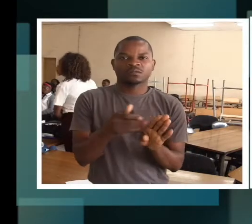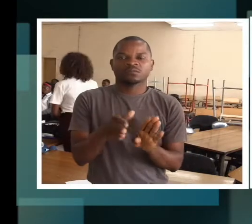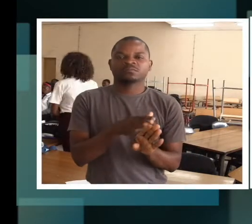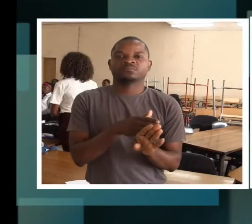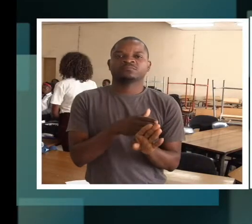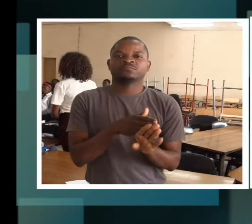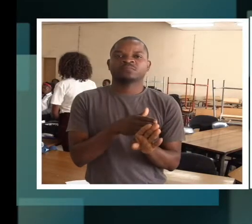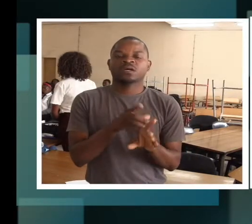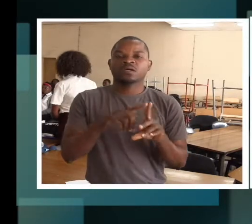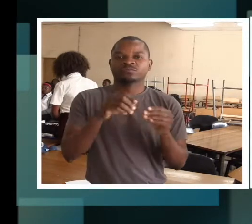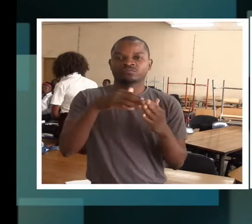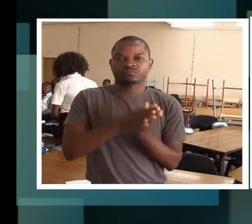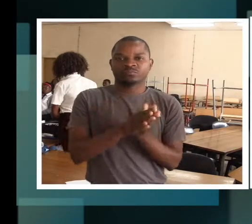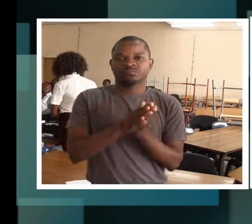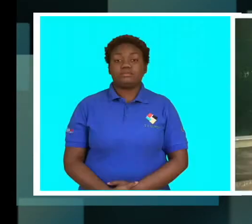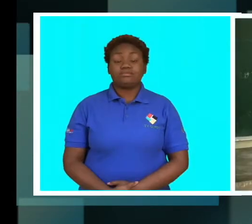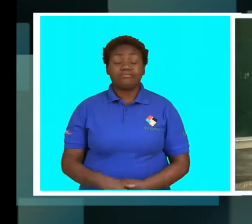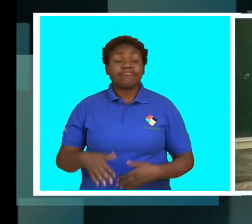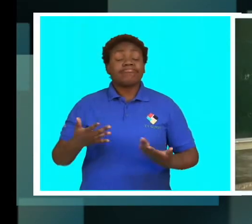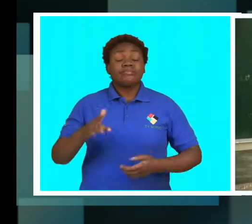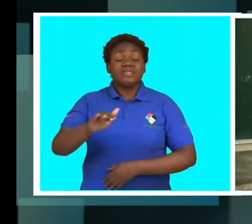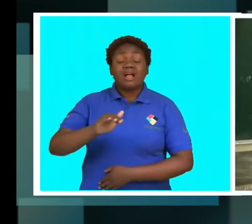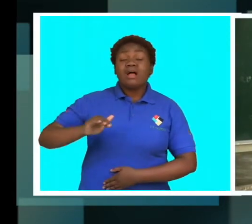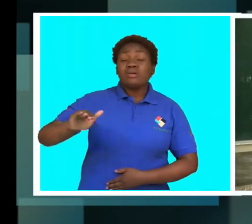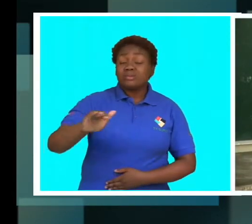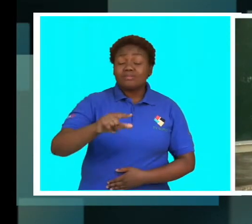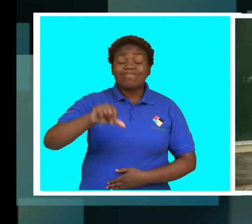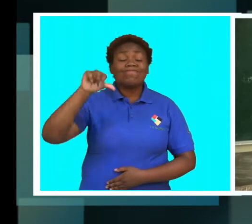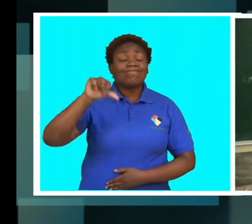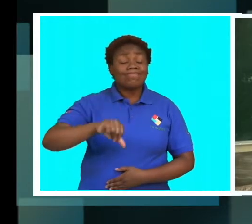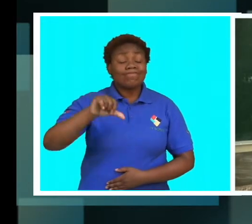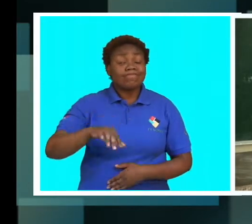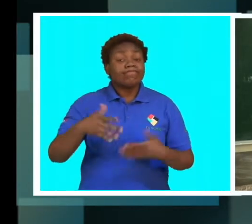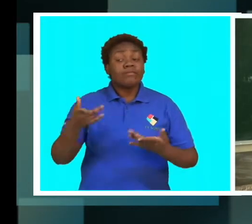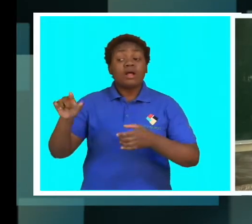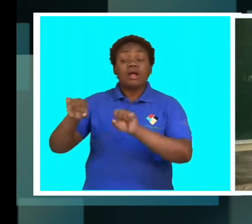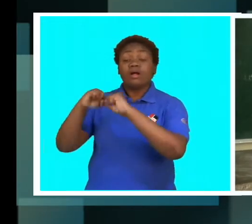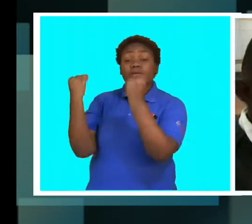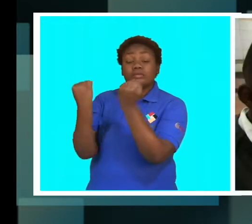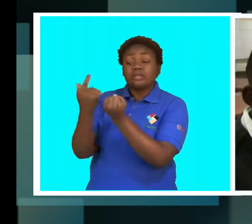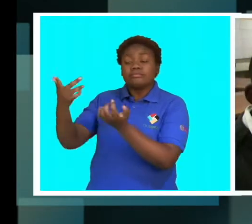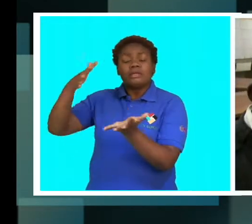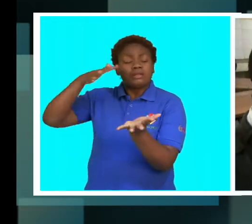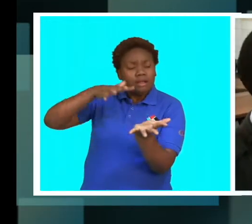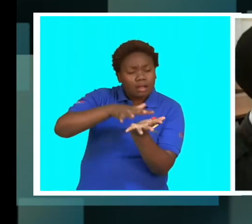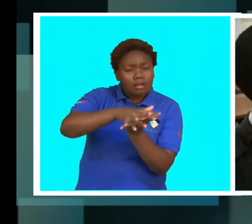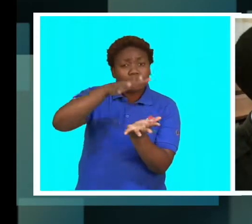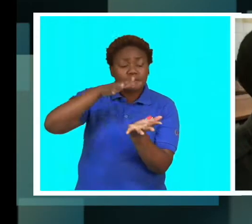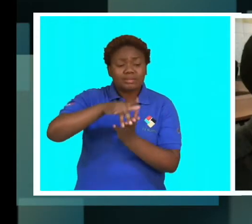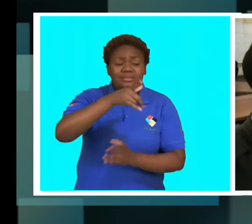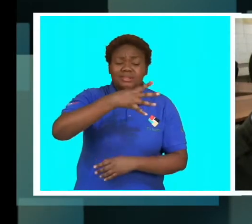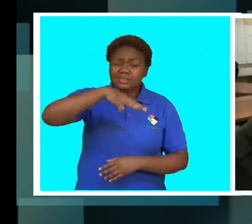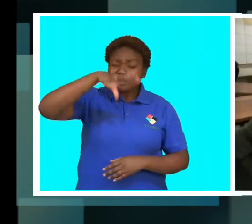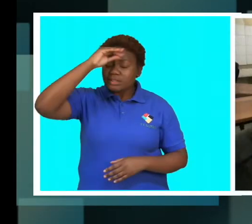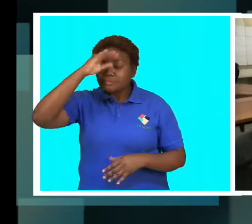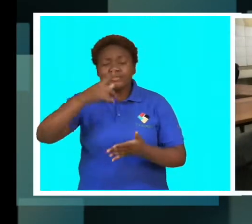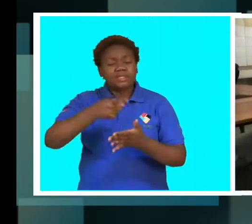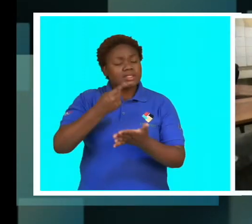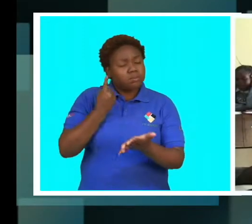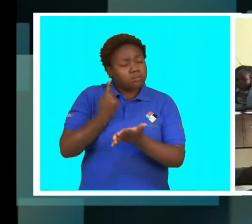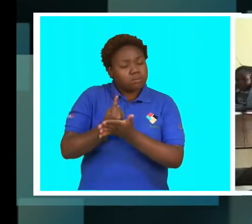e o assédio sexual. Organizações da sociedade civil entendem ser importante o envolvimento da